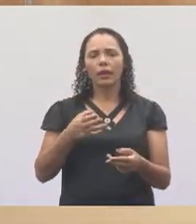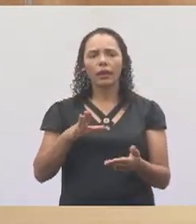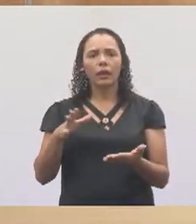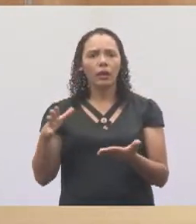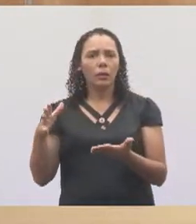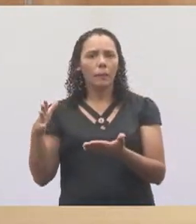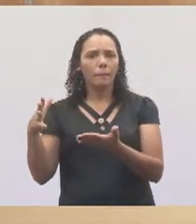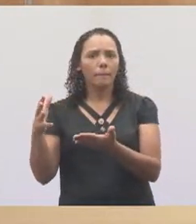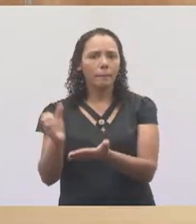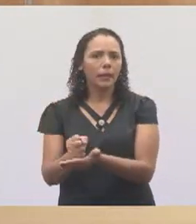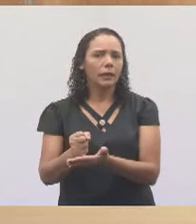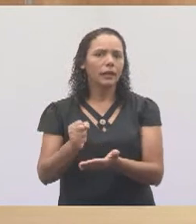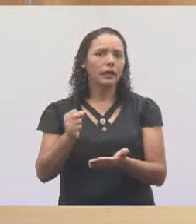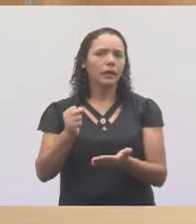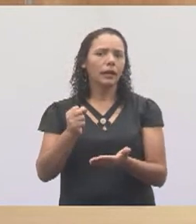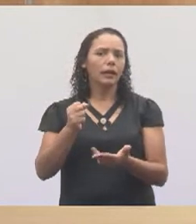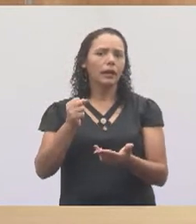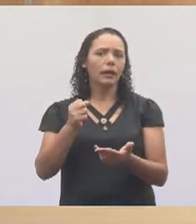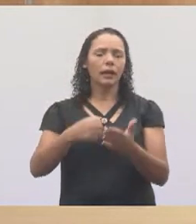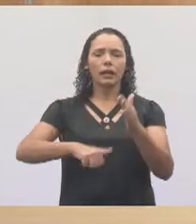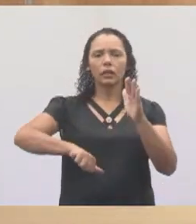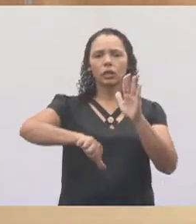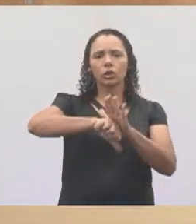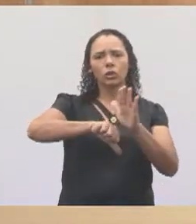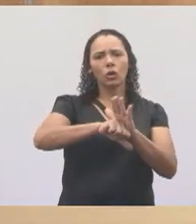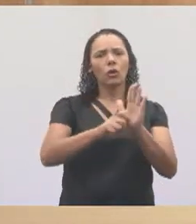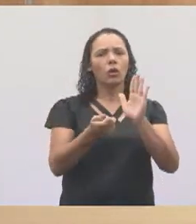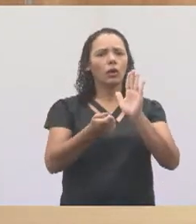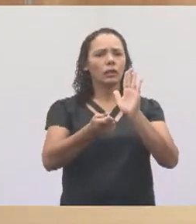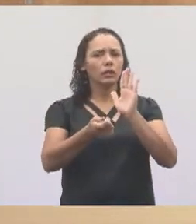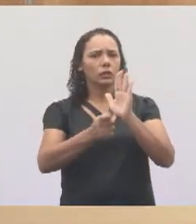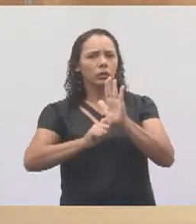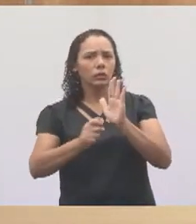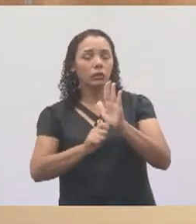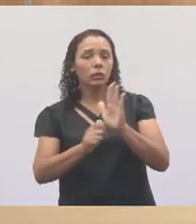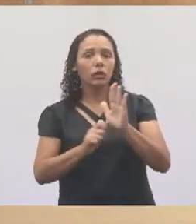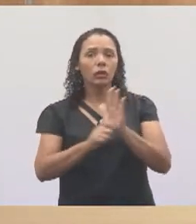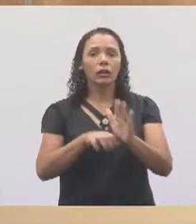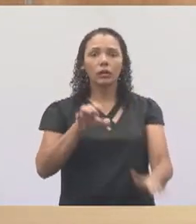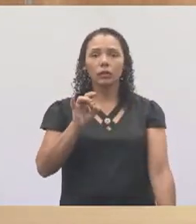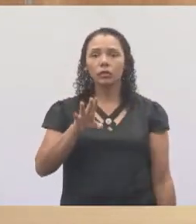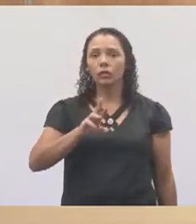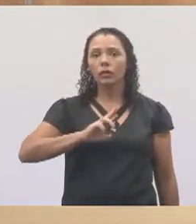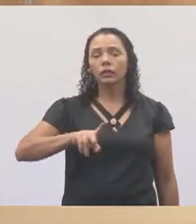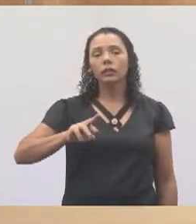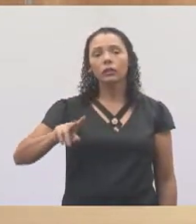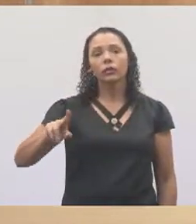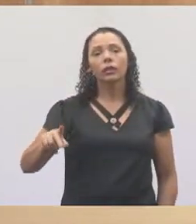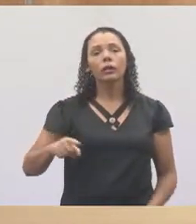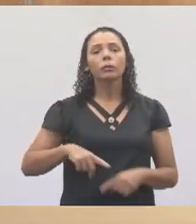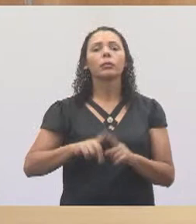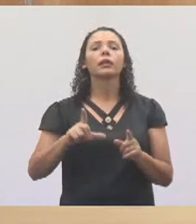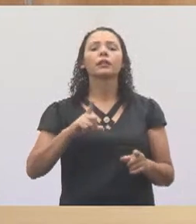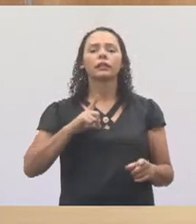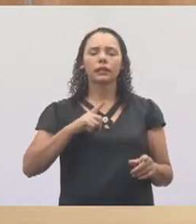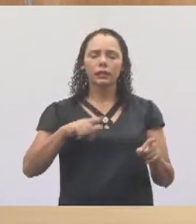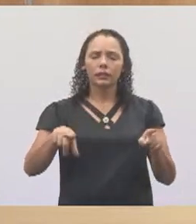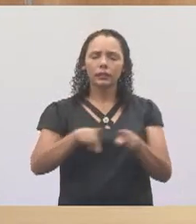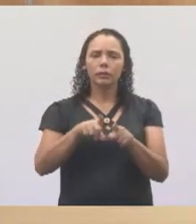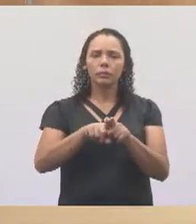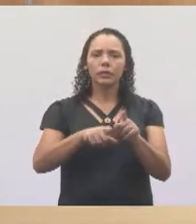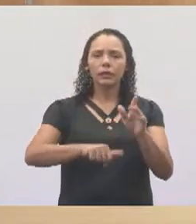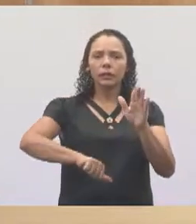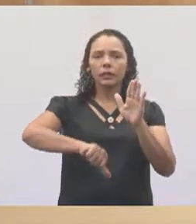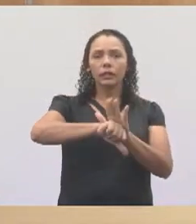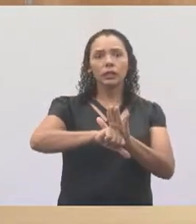trata apenas de crimes contra o patrimônio, mas ali também há crimes contra a